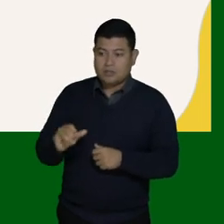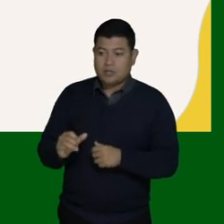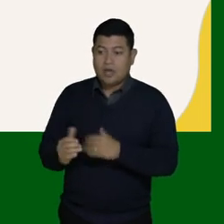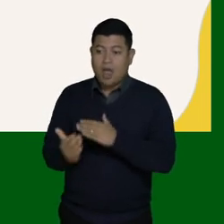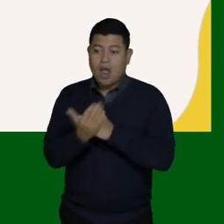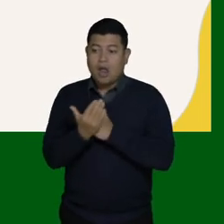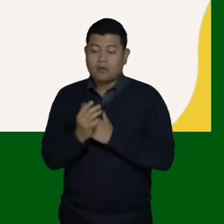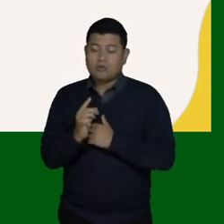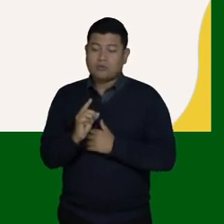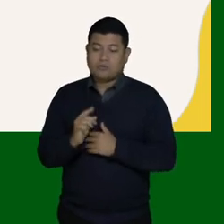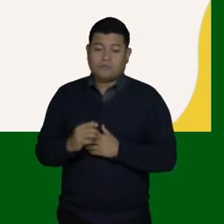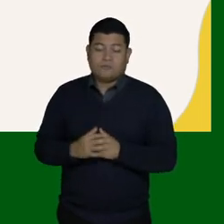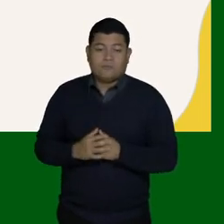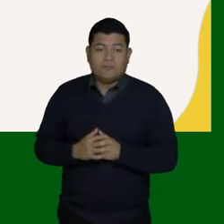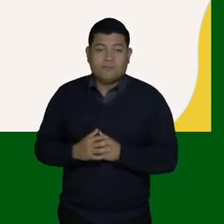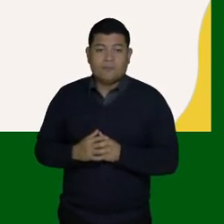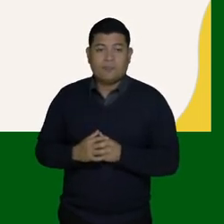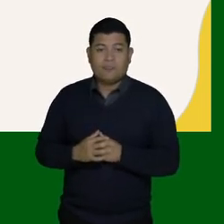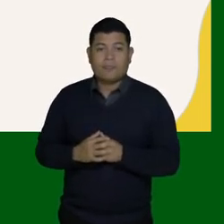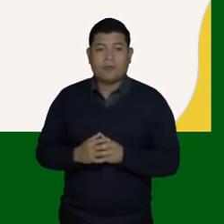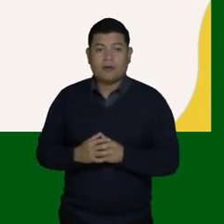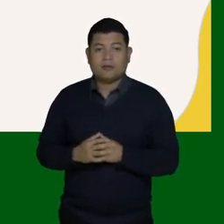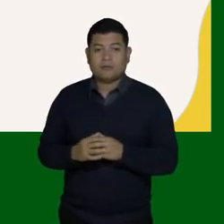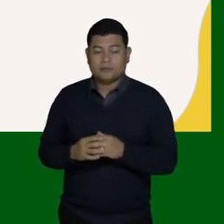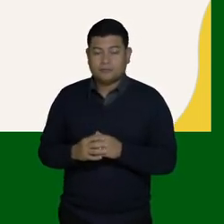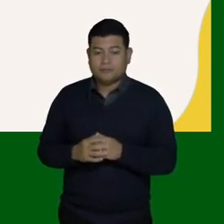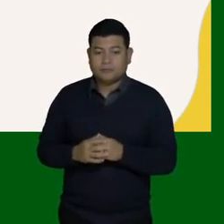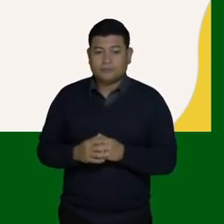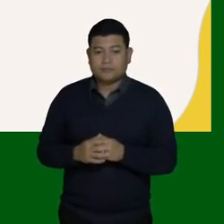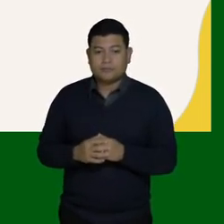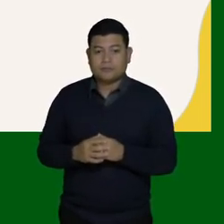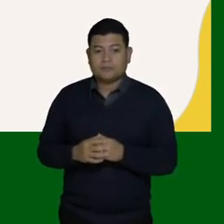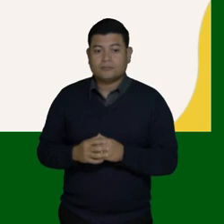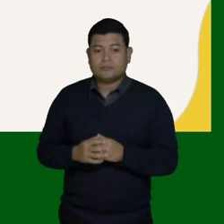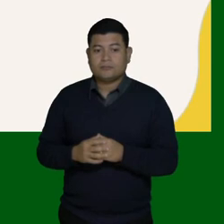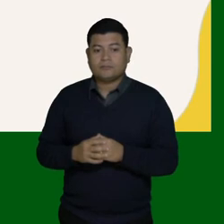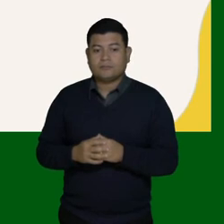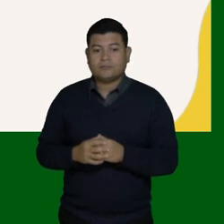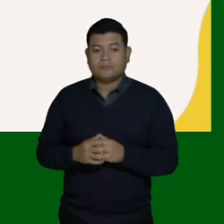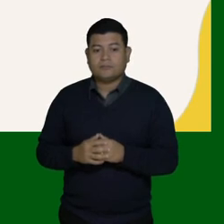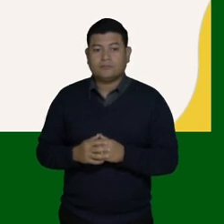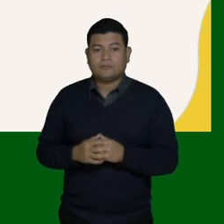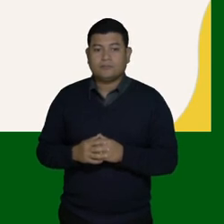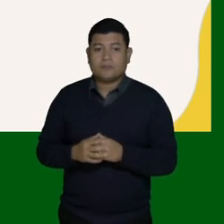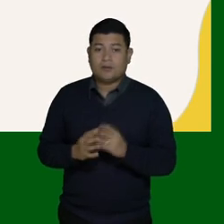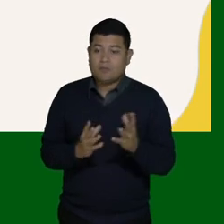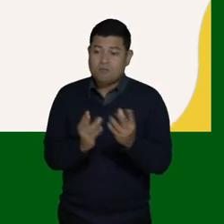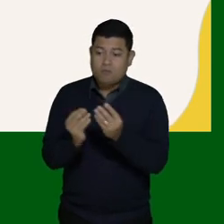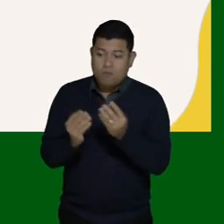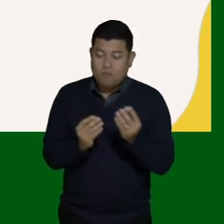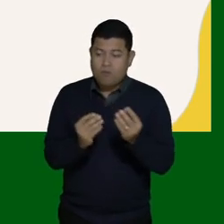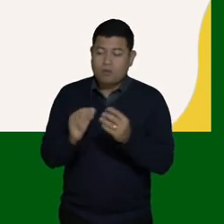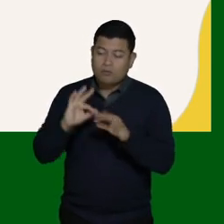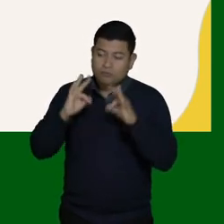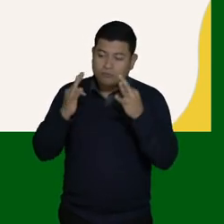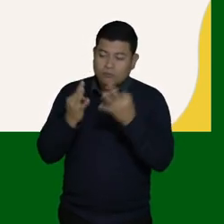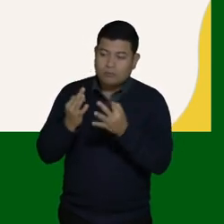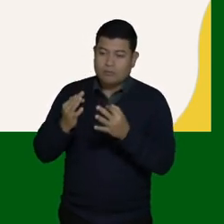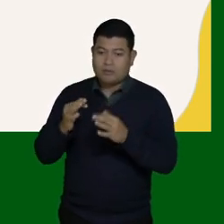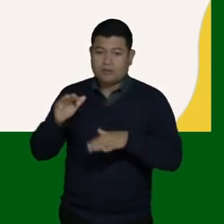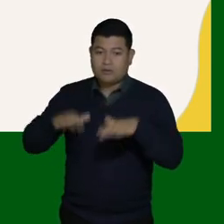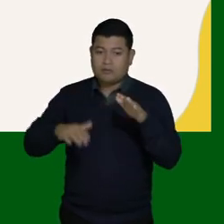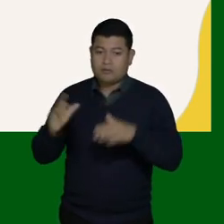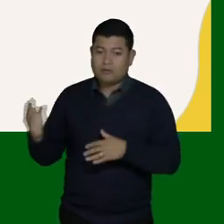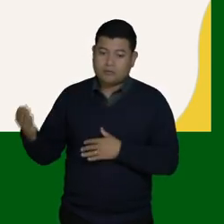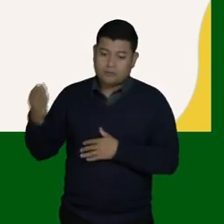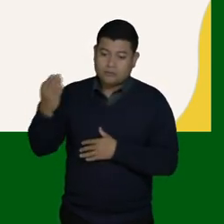favorece em muito adesão ao tratamento farmacológico quando necessário muitas das famílias que vem às vezes existe